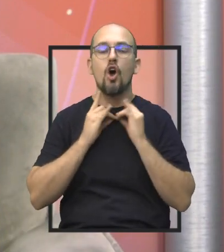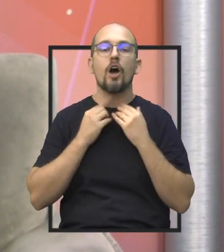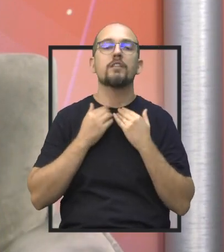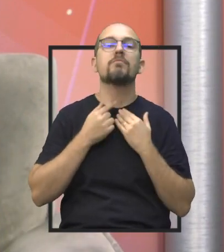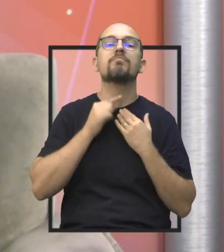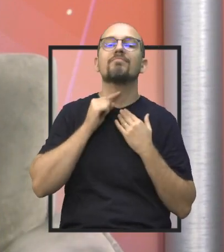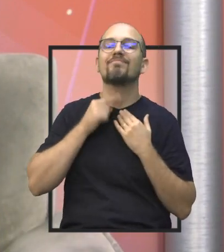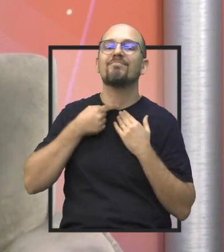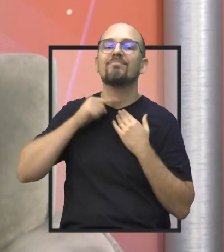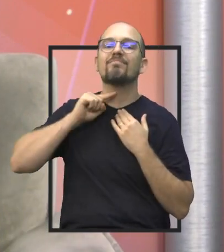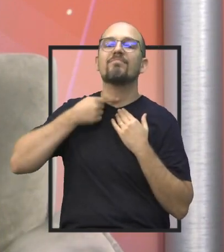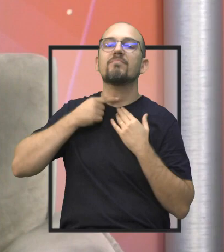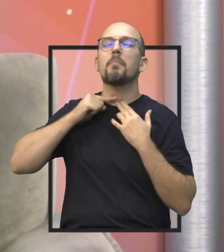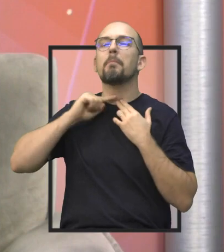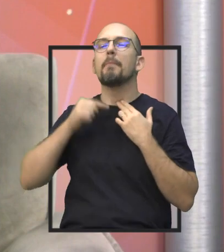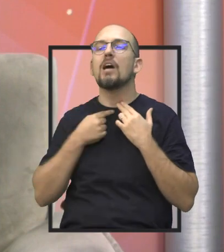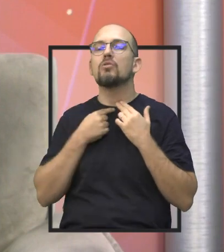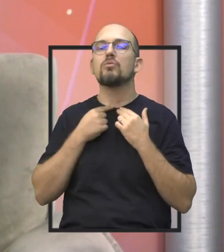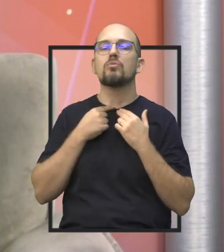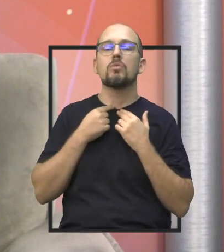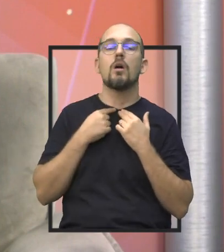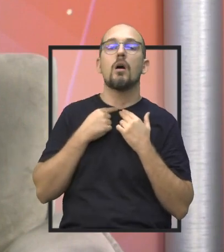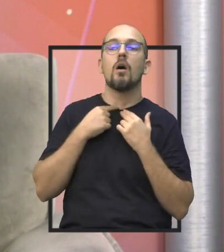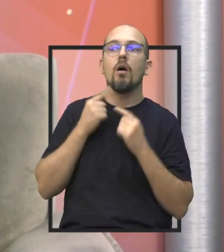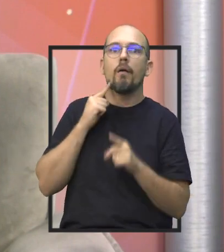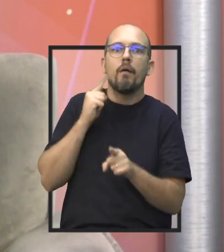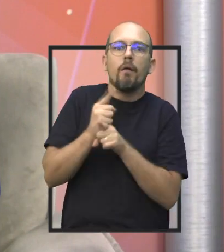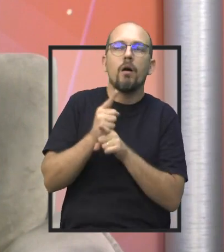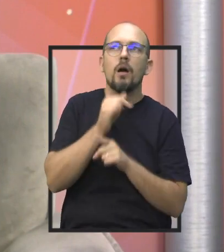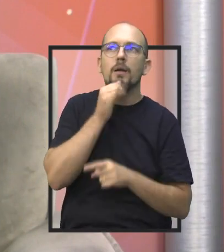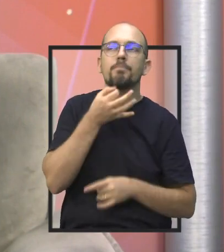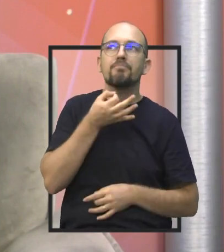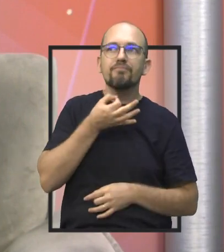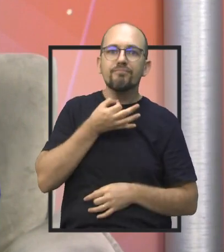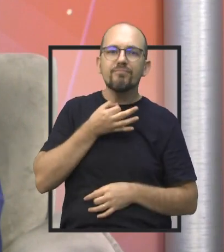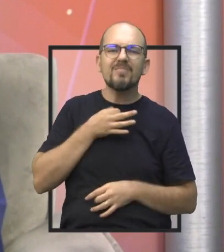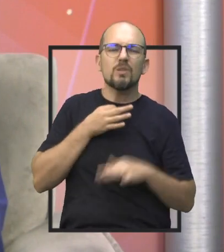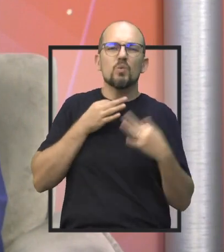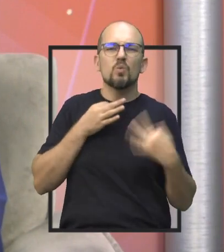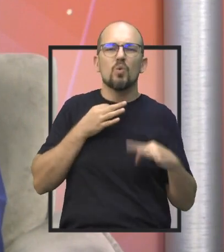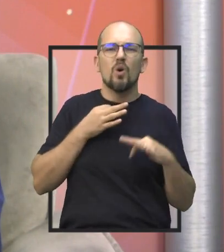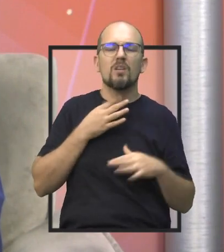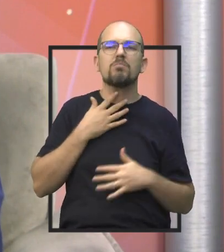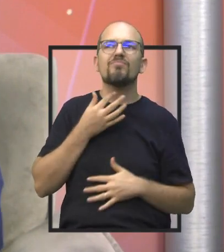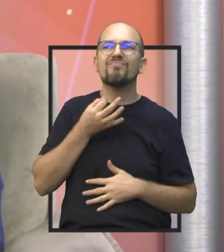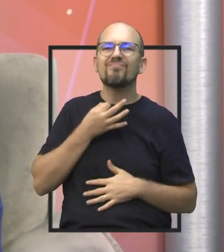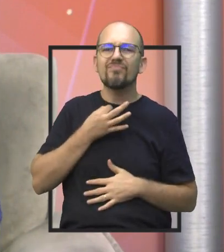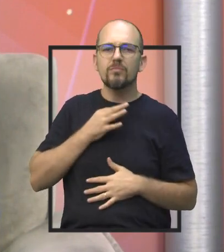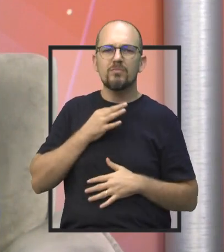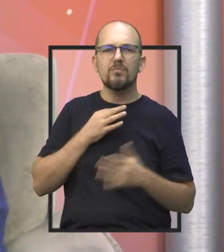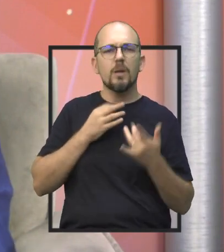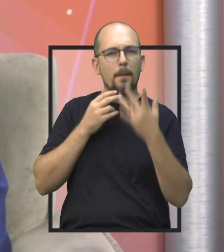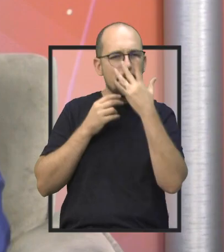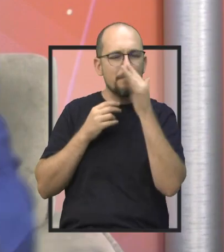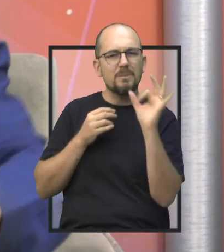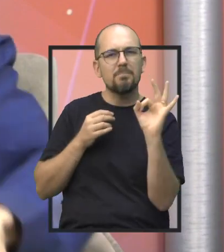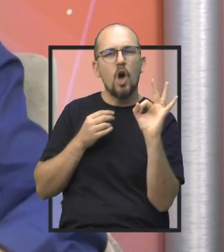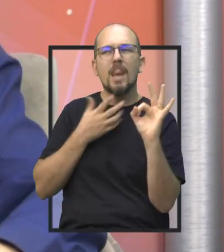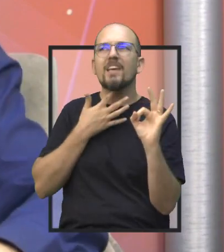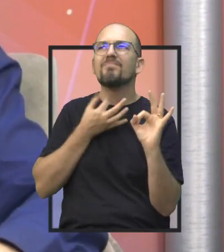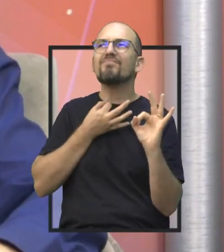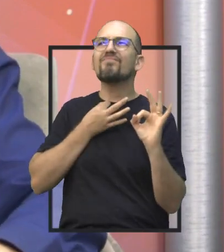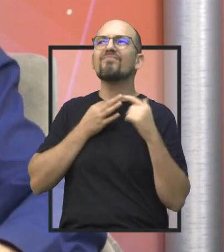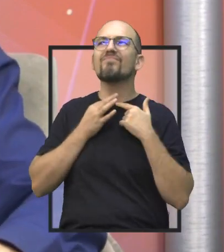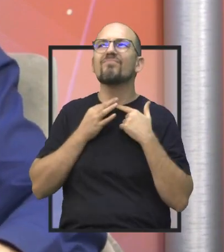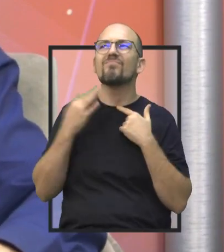Adão, que quando você engole, sente um nódulo, uma bolinha que não tinha antes ou que vem crescendo. Isso merece